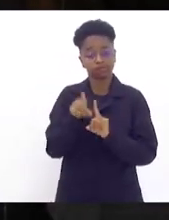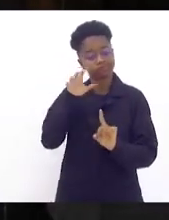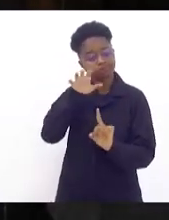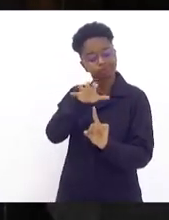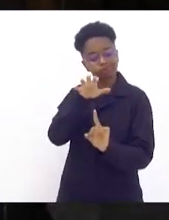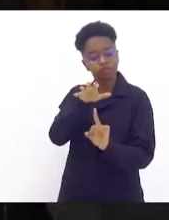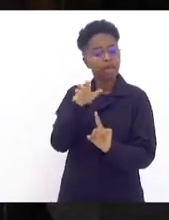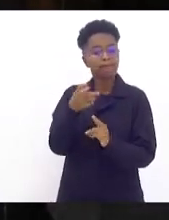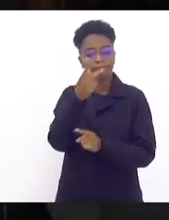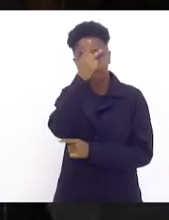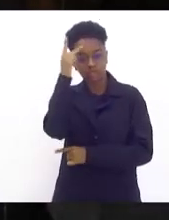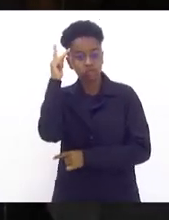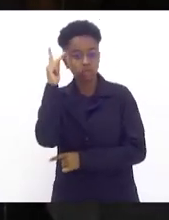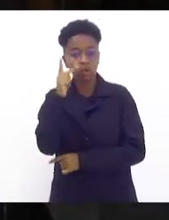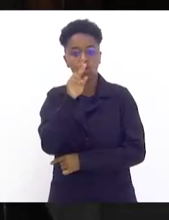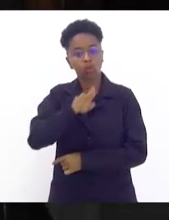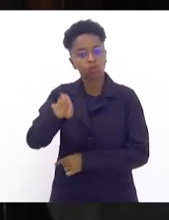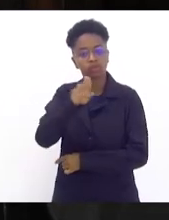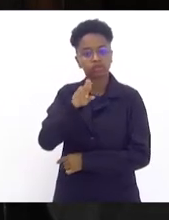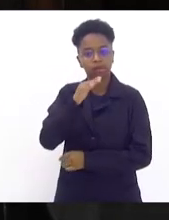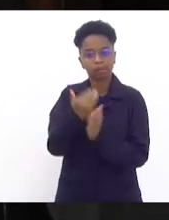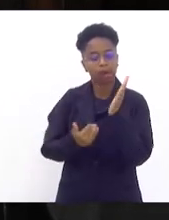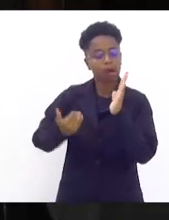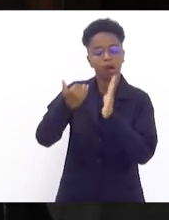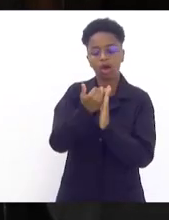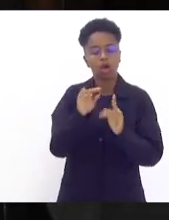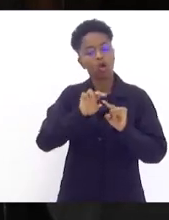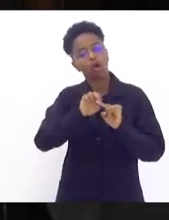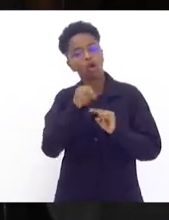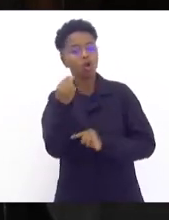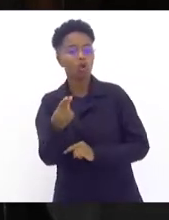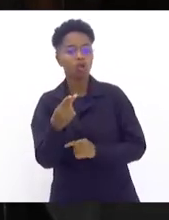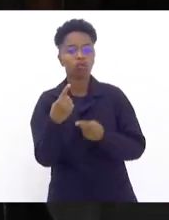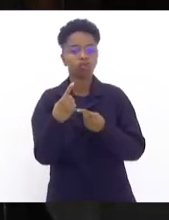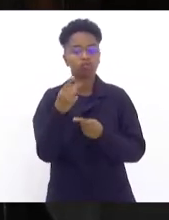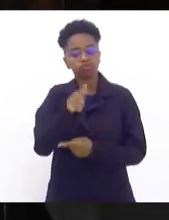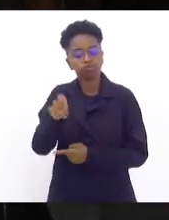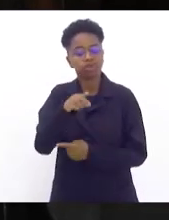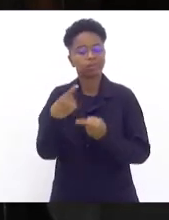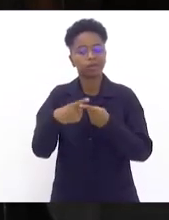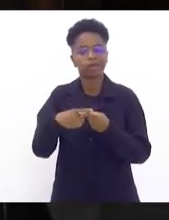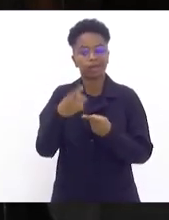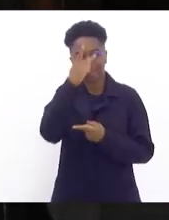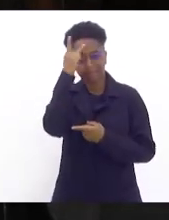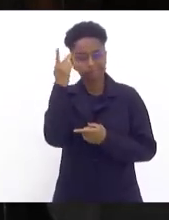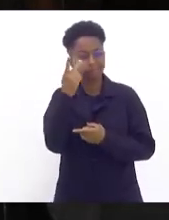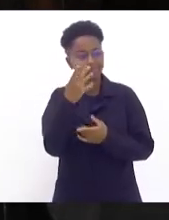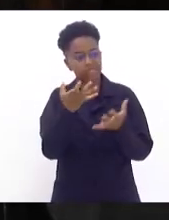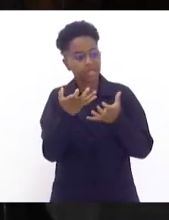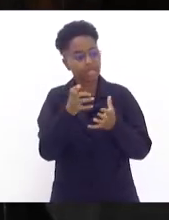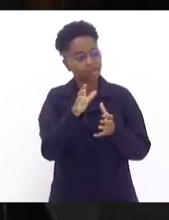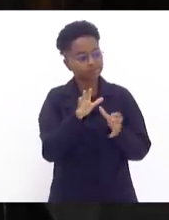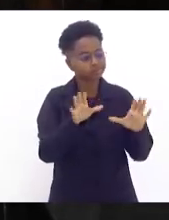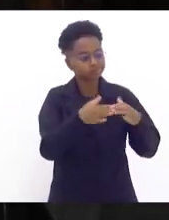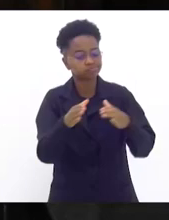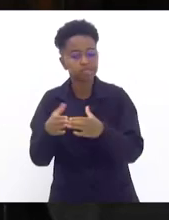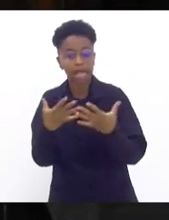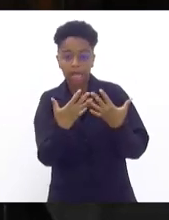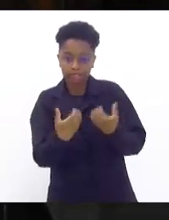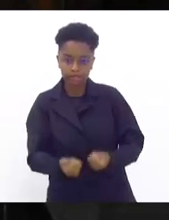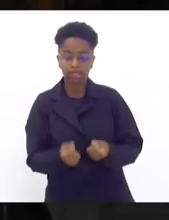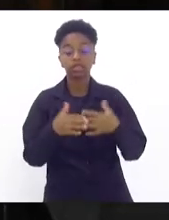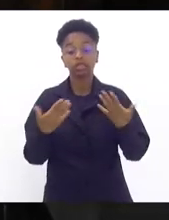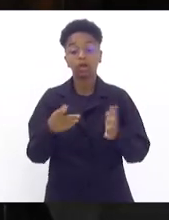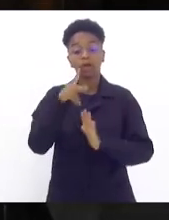uso abusivo, ao uso por uma aceitação social, o que não pode acontecer. Então, o projeto de Vossa Excelência estabelece o